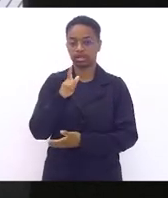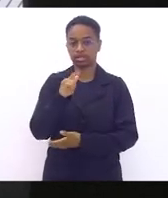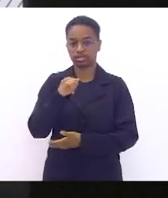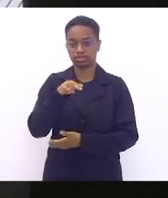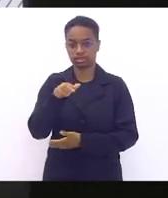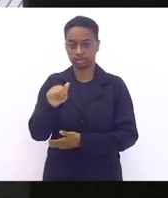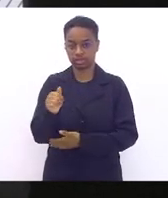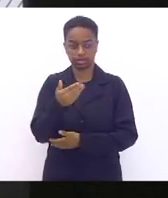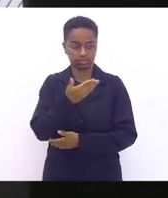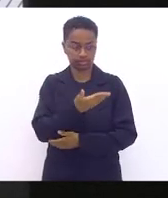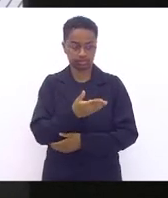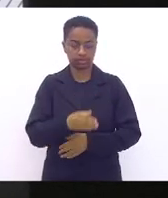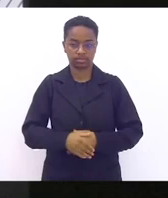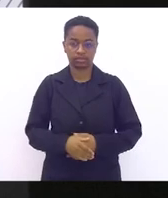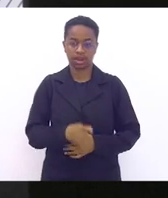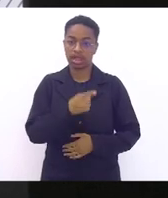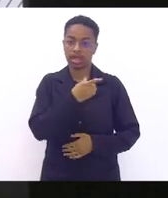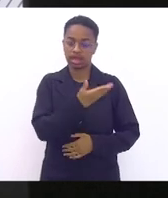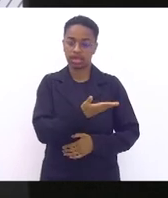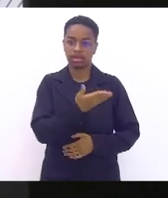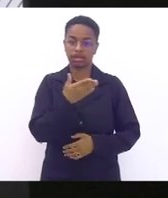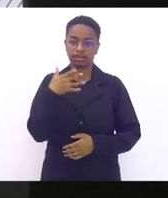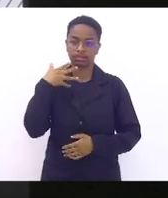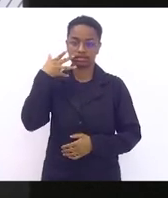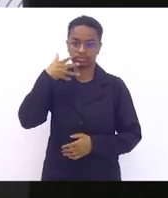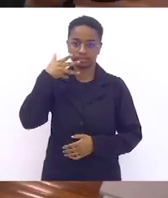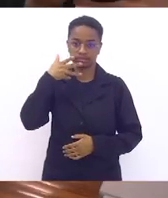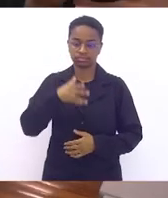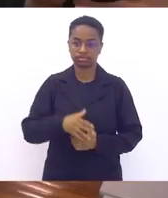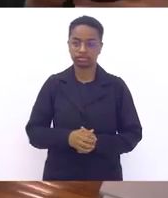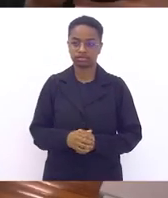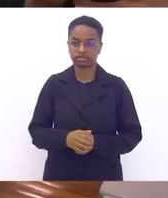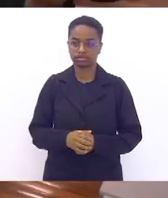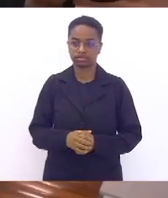a Regina Zuim, ela vai falar,